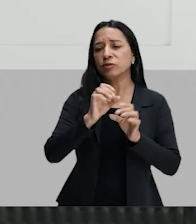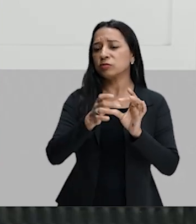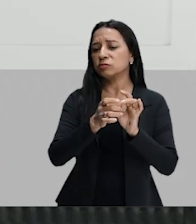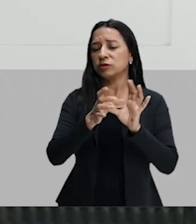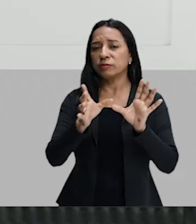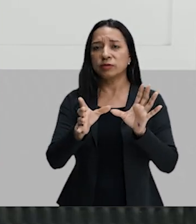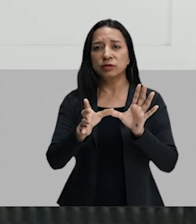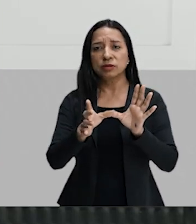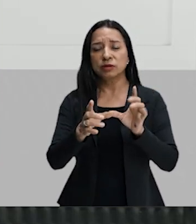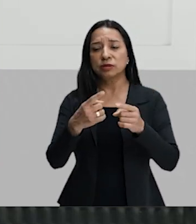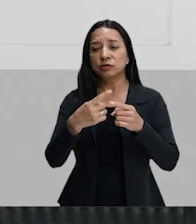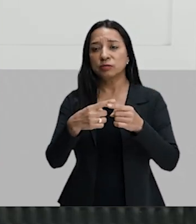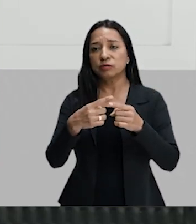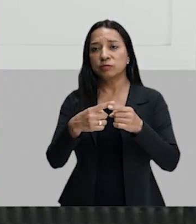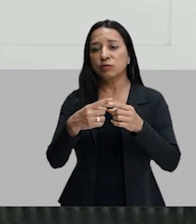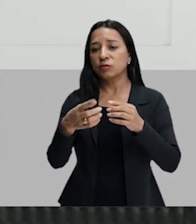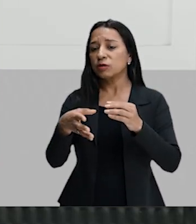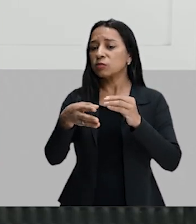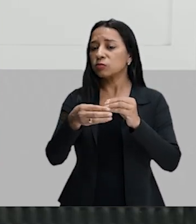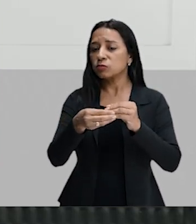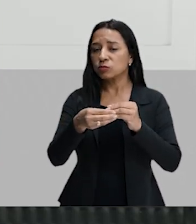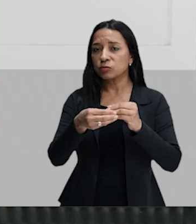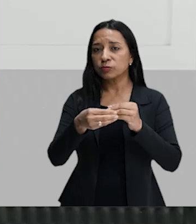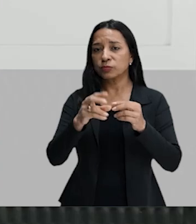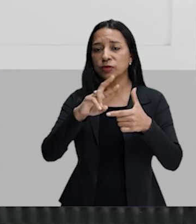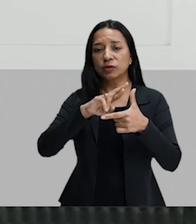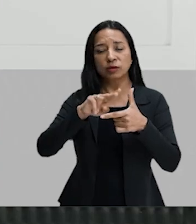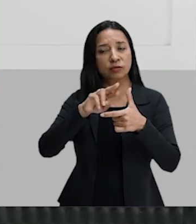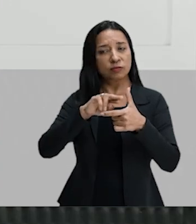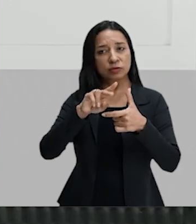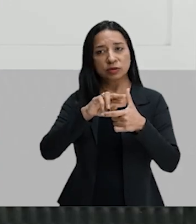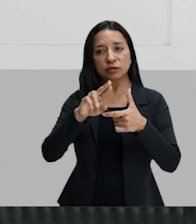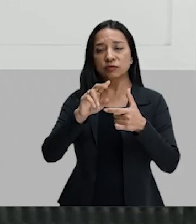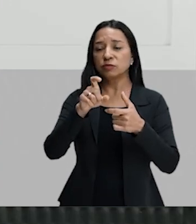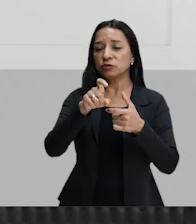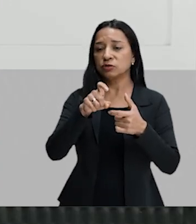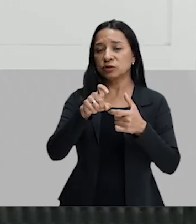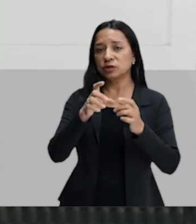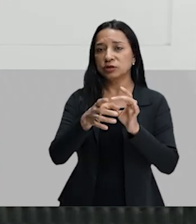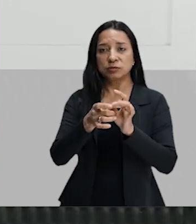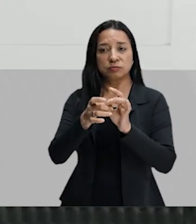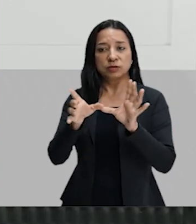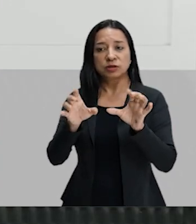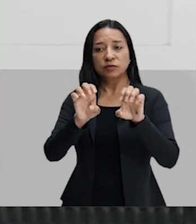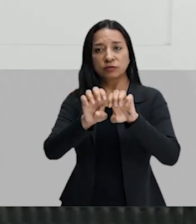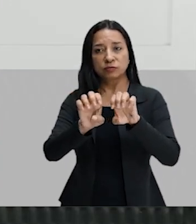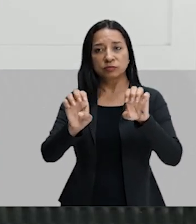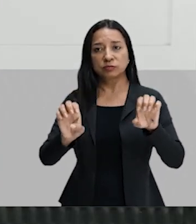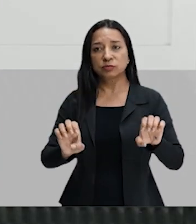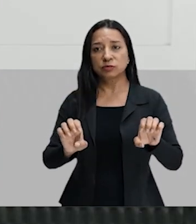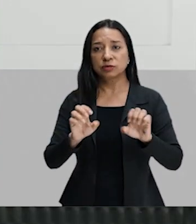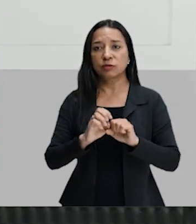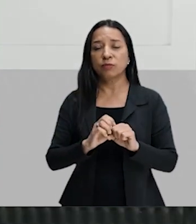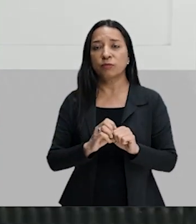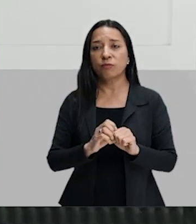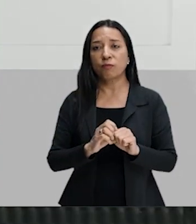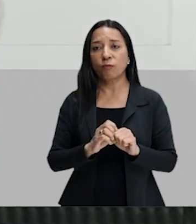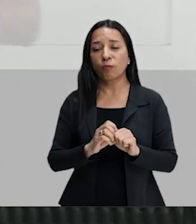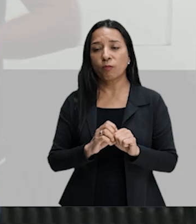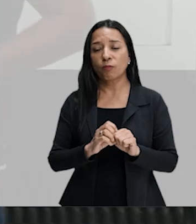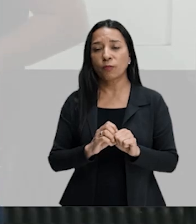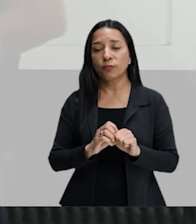acompanha a variável x. Tá? Ele está solto na equação. Certo? Solto na equação. Então, turma,